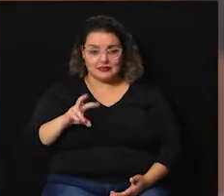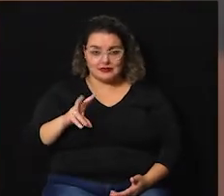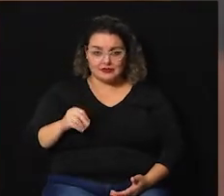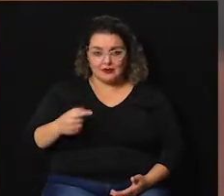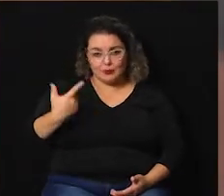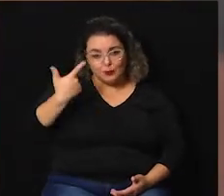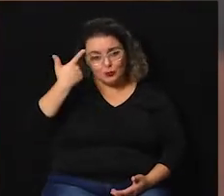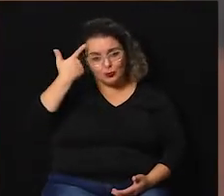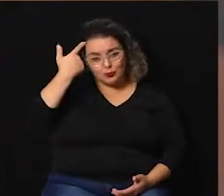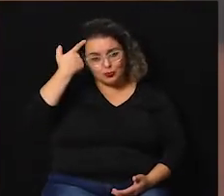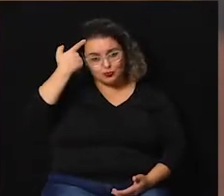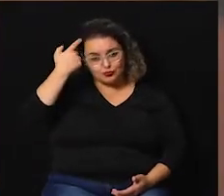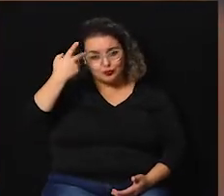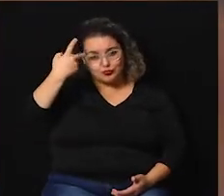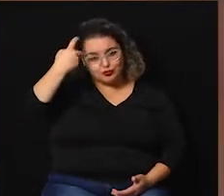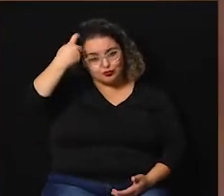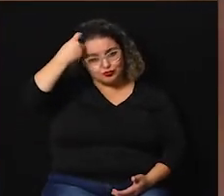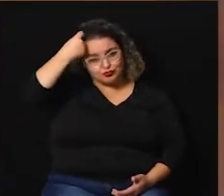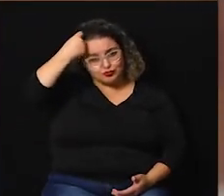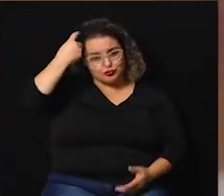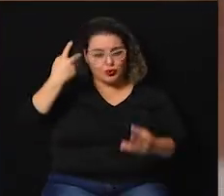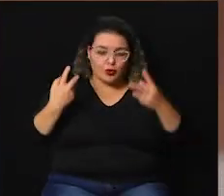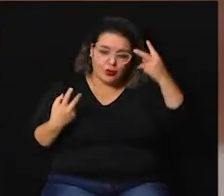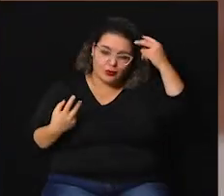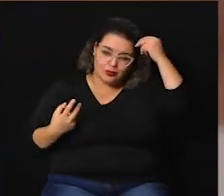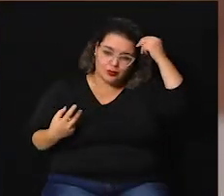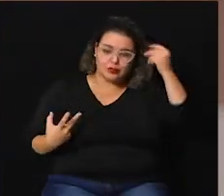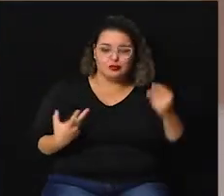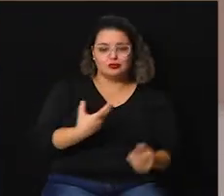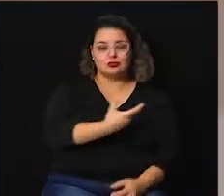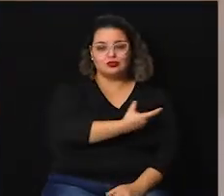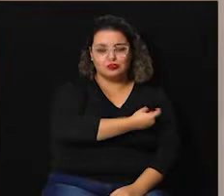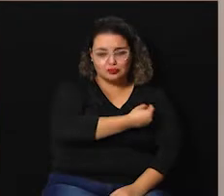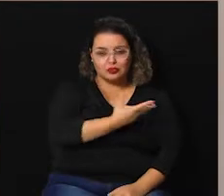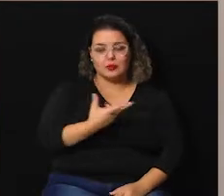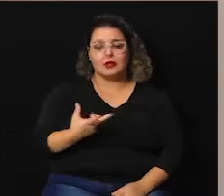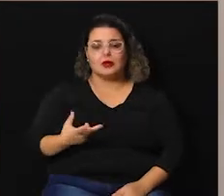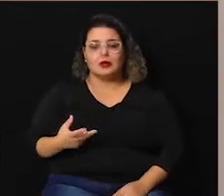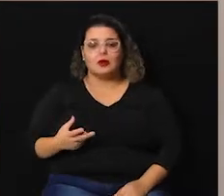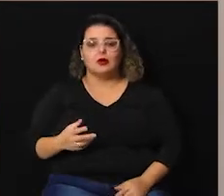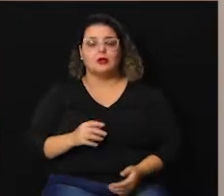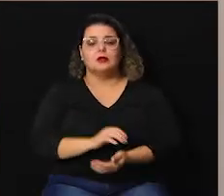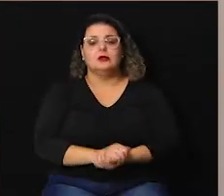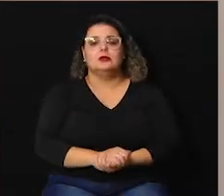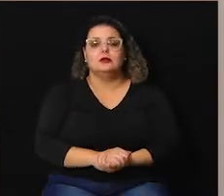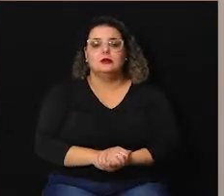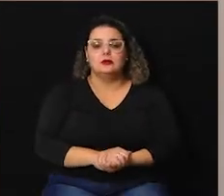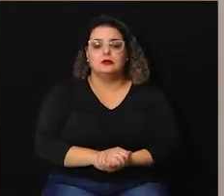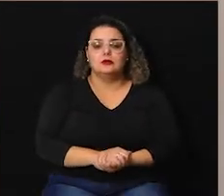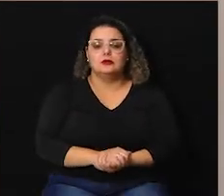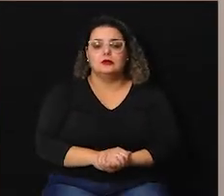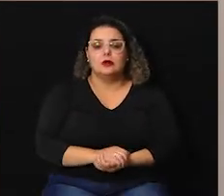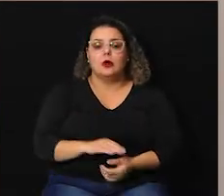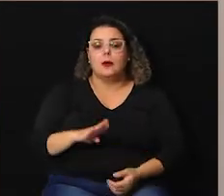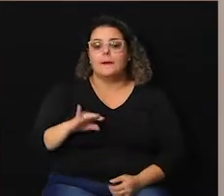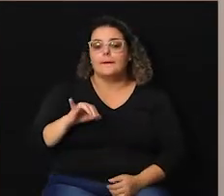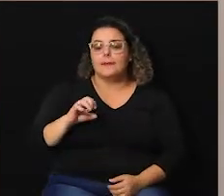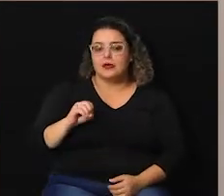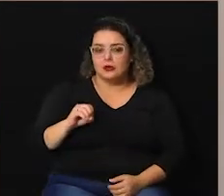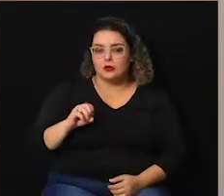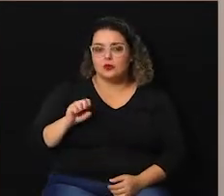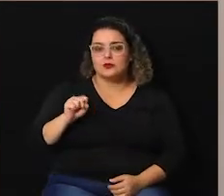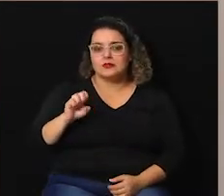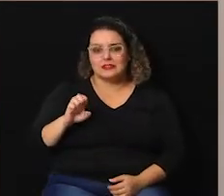com agulhas, com injeção de corticoides, é o meu segmento. O meu segmento